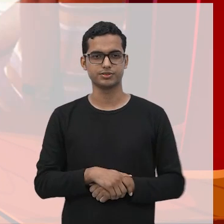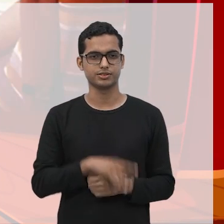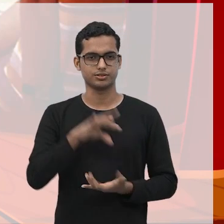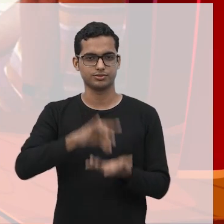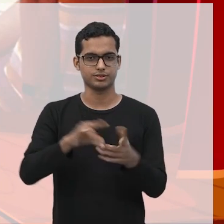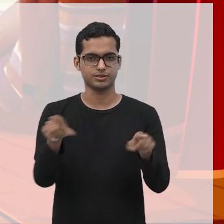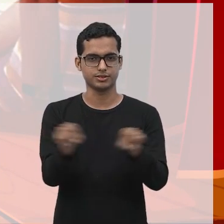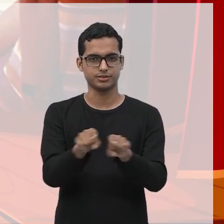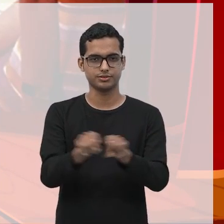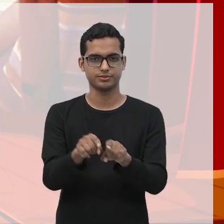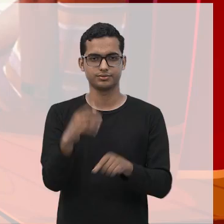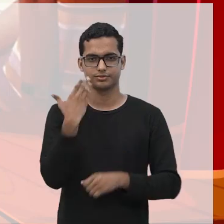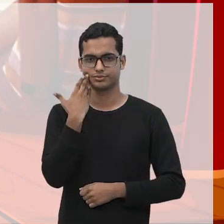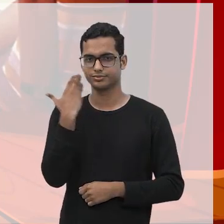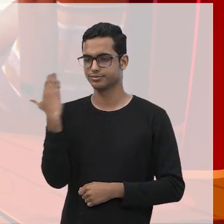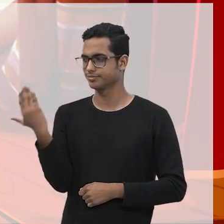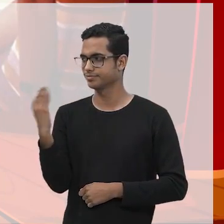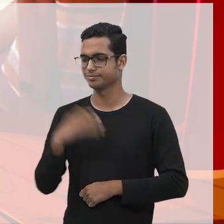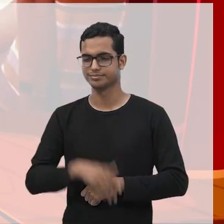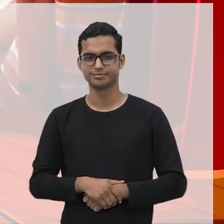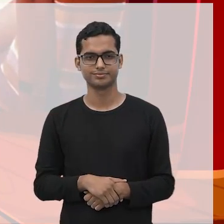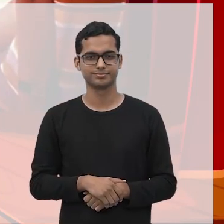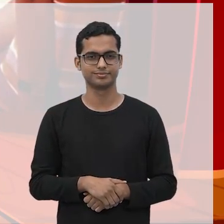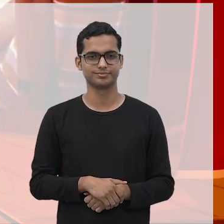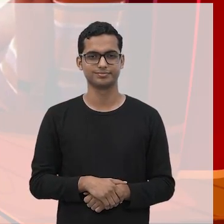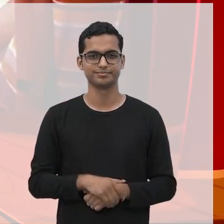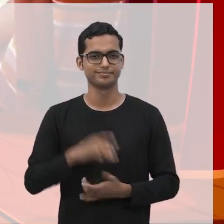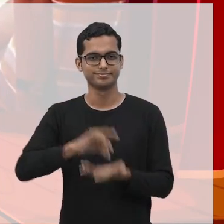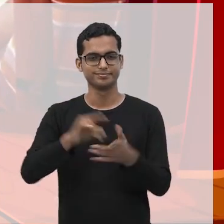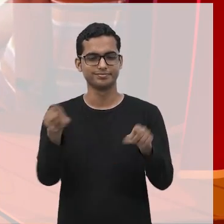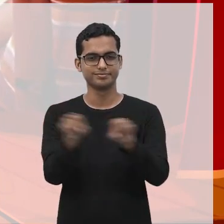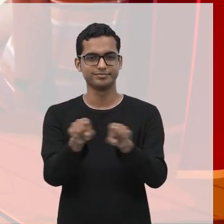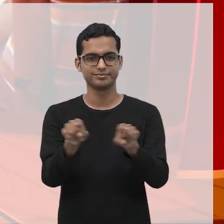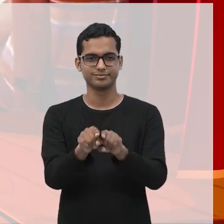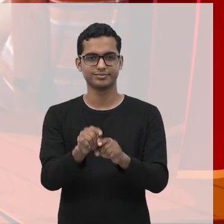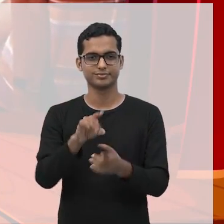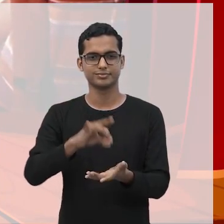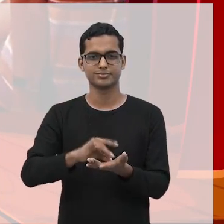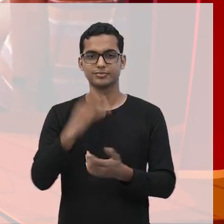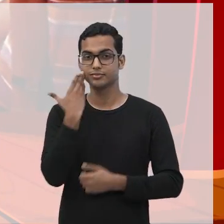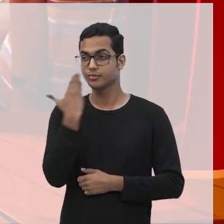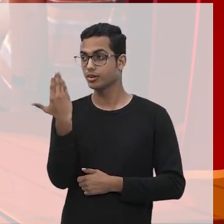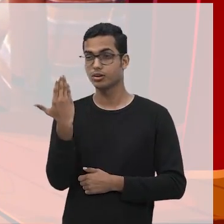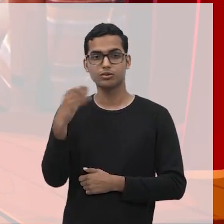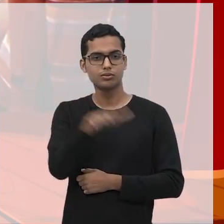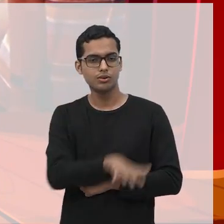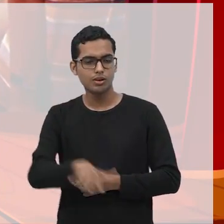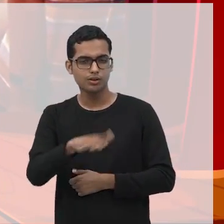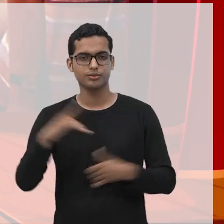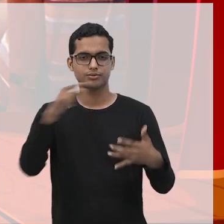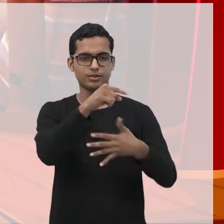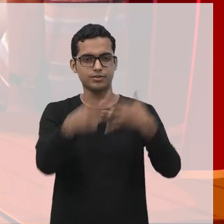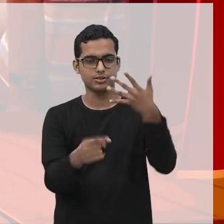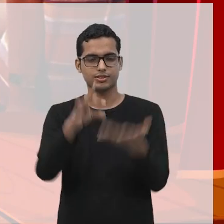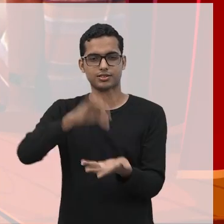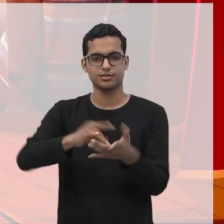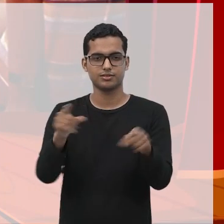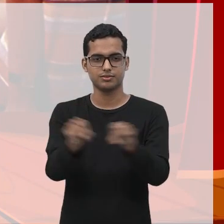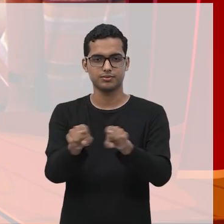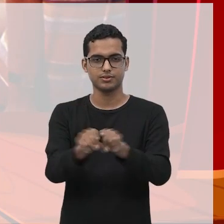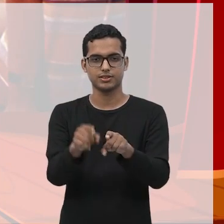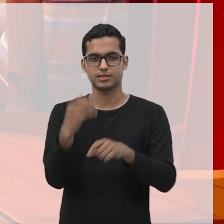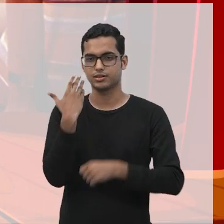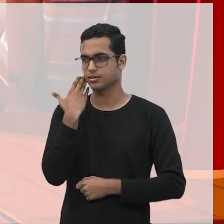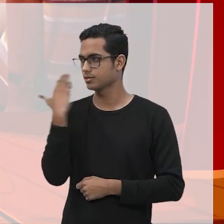Então, nós vamos fazer uma viagem pelo mundo da arte e vamos conhecer quais são os elementos do teatro. Aqui